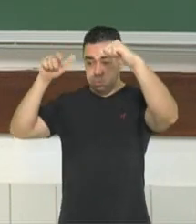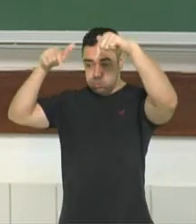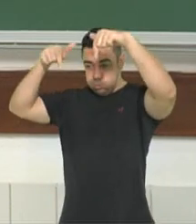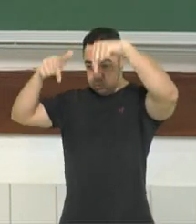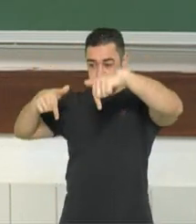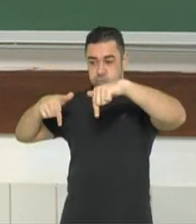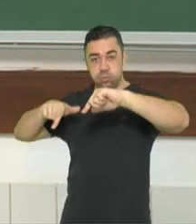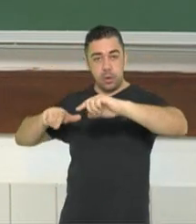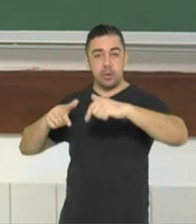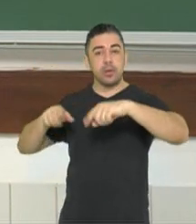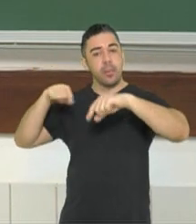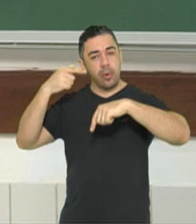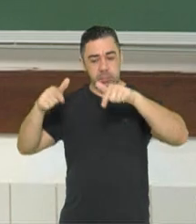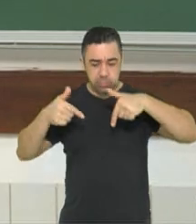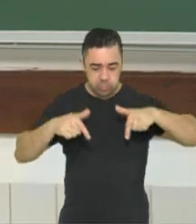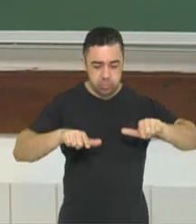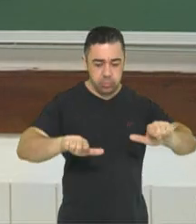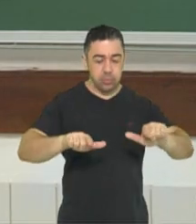VHS.